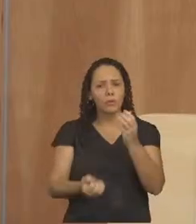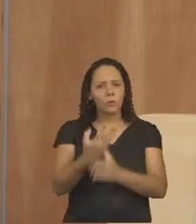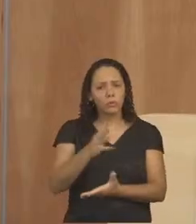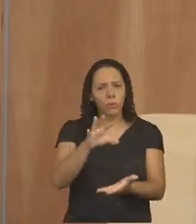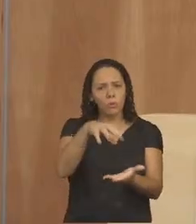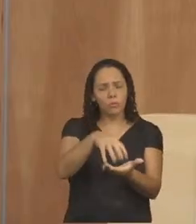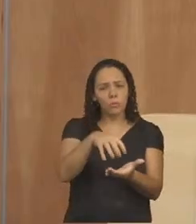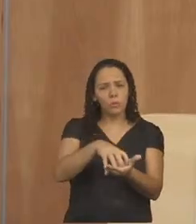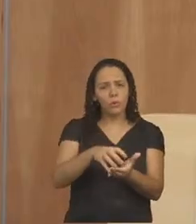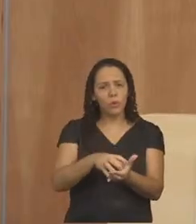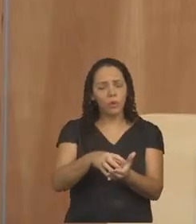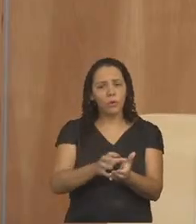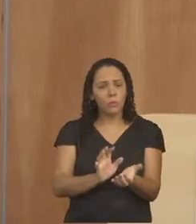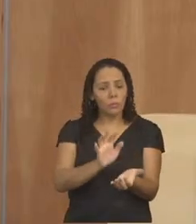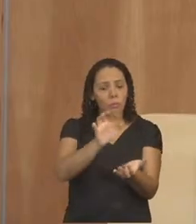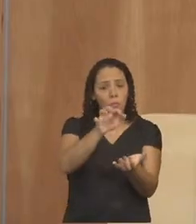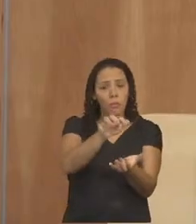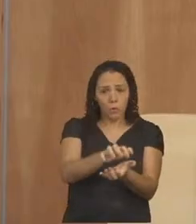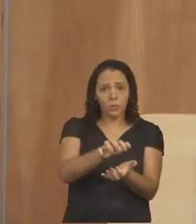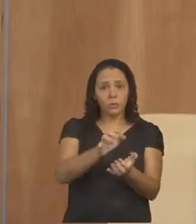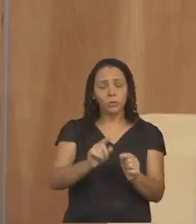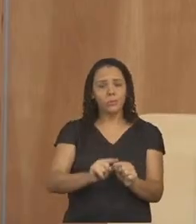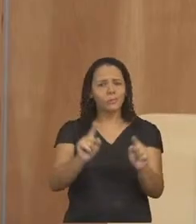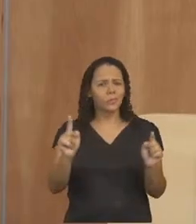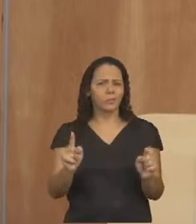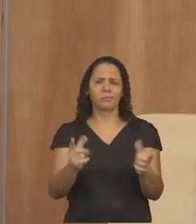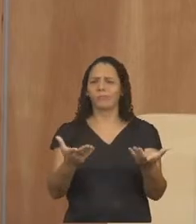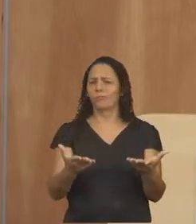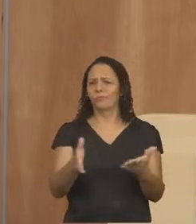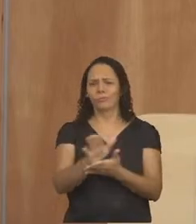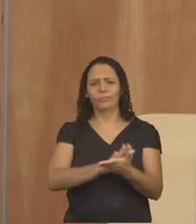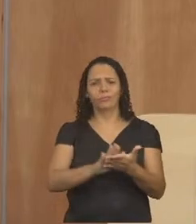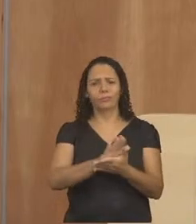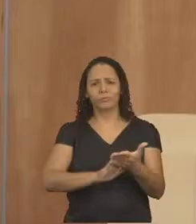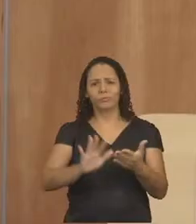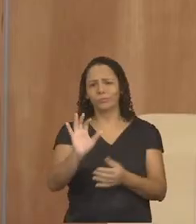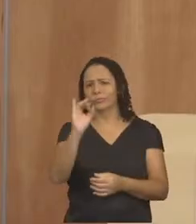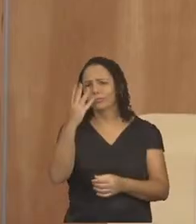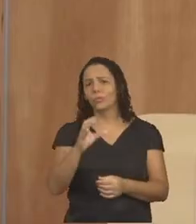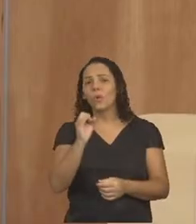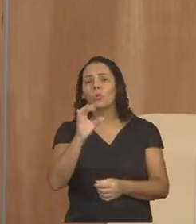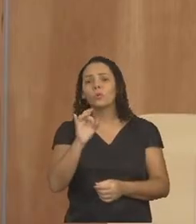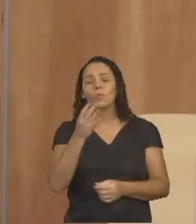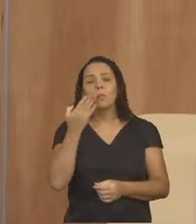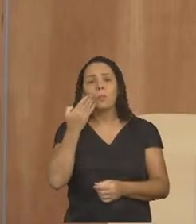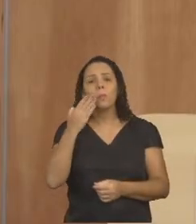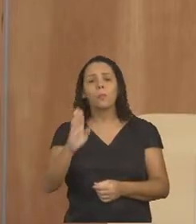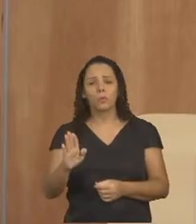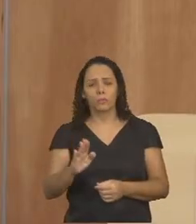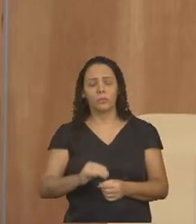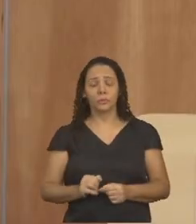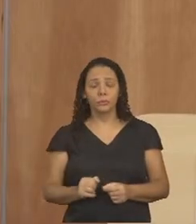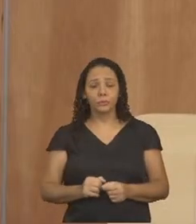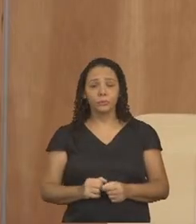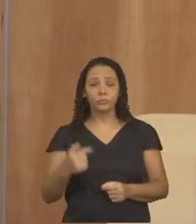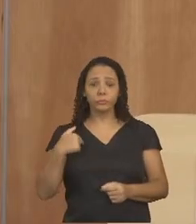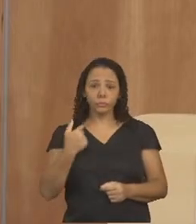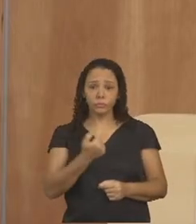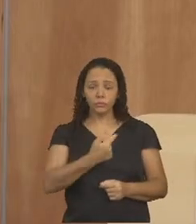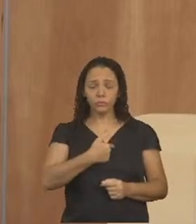atrás. E esse centro do idoso não saiu do cardápio que ele ofereceu para a população. A gente